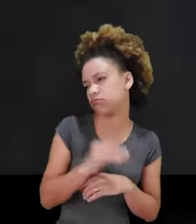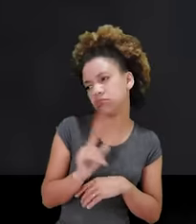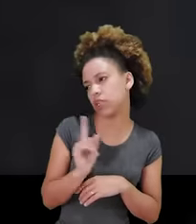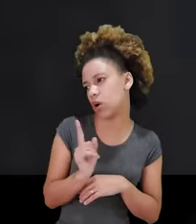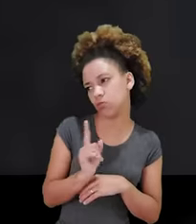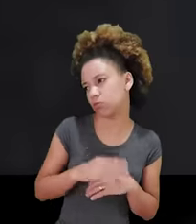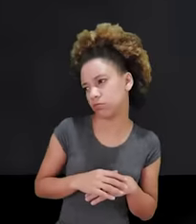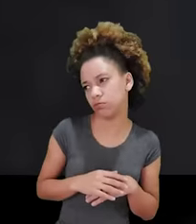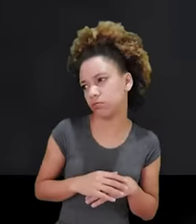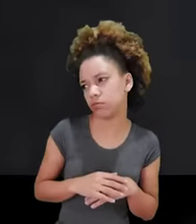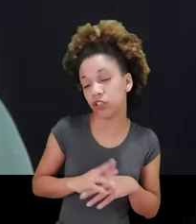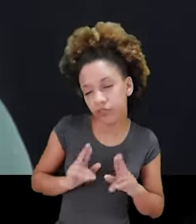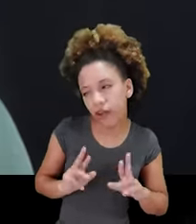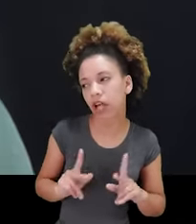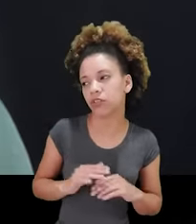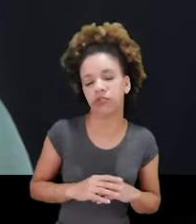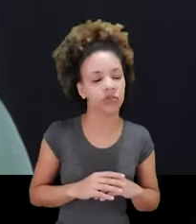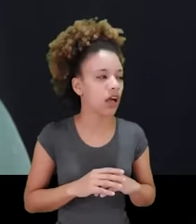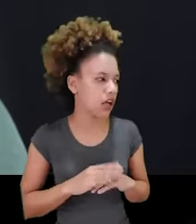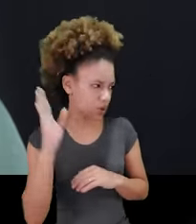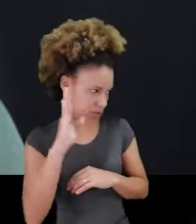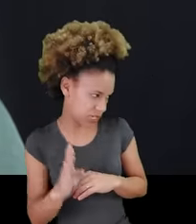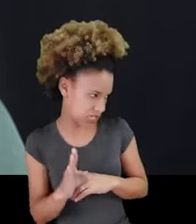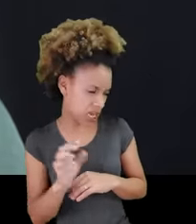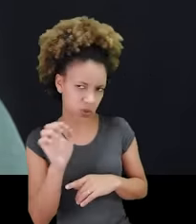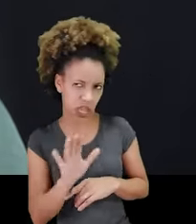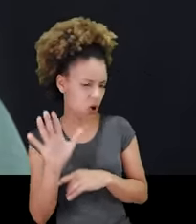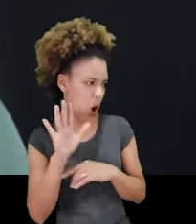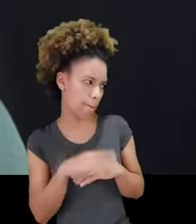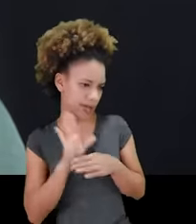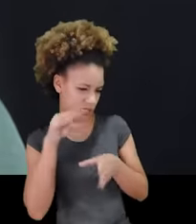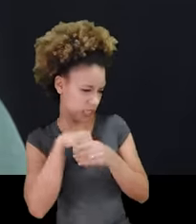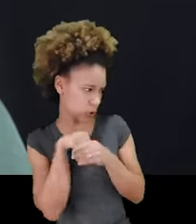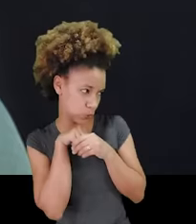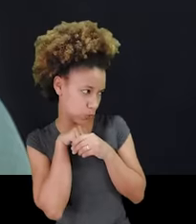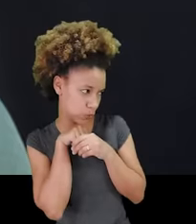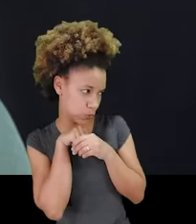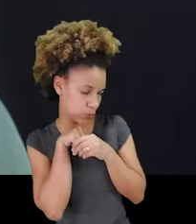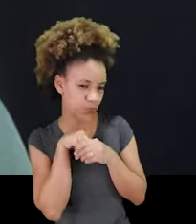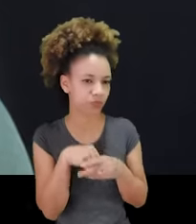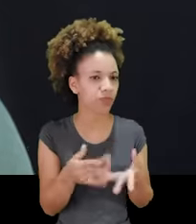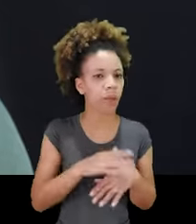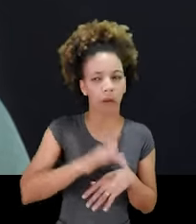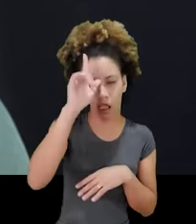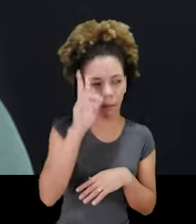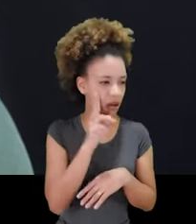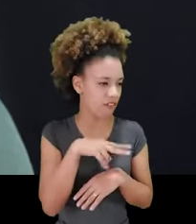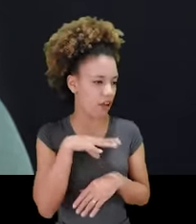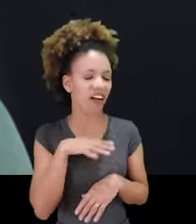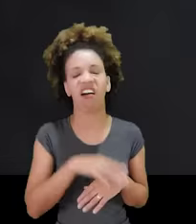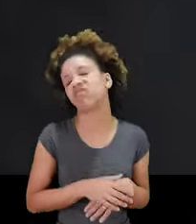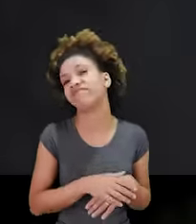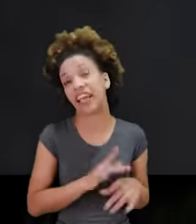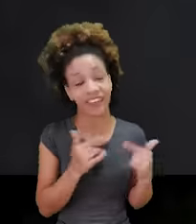dos países do Norte. Portanto, eu não sei que os brasileiros da Europa, você acha que vocês são um pouco isso, assim? Do tipo, o alemão, quando vê um português, fala, ele vai